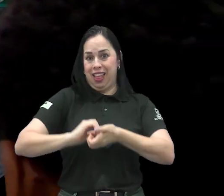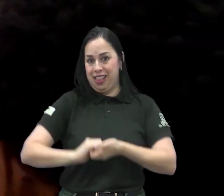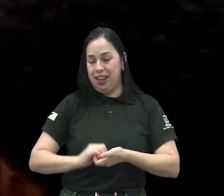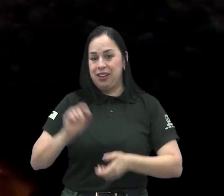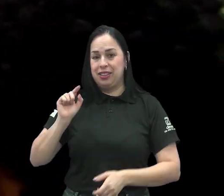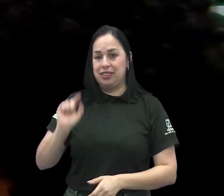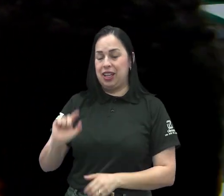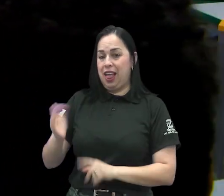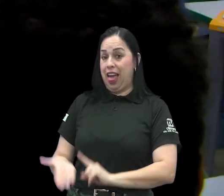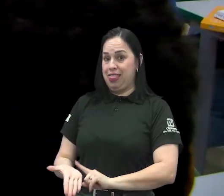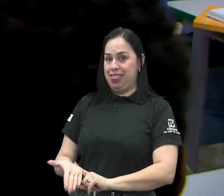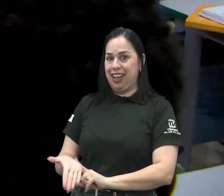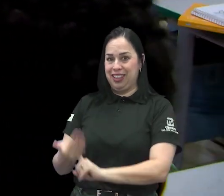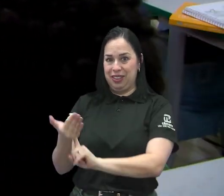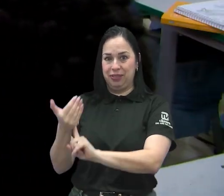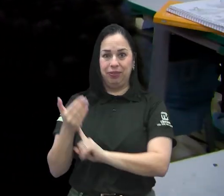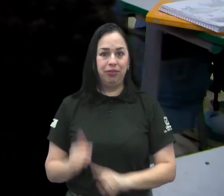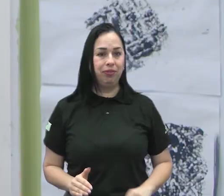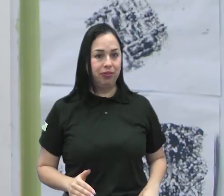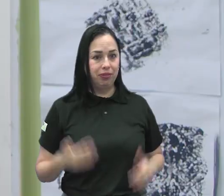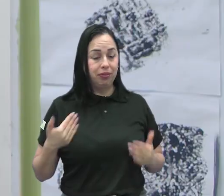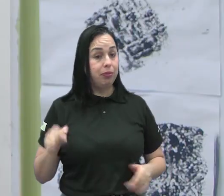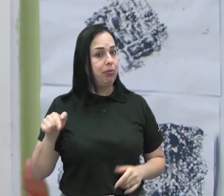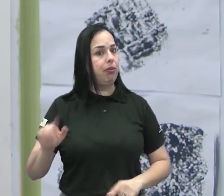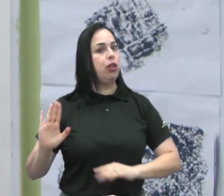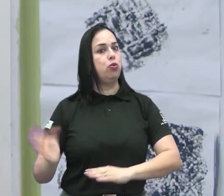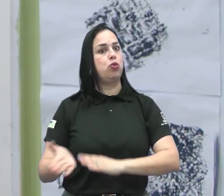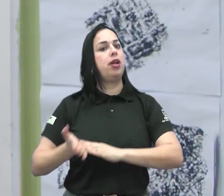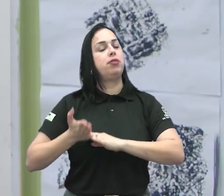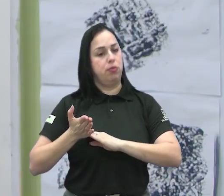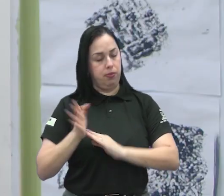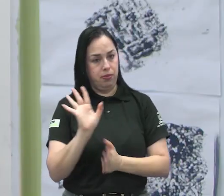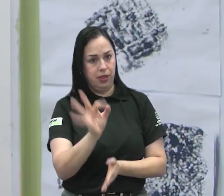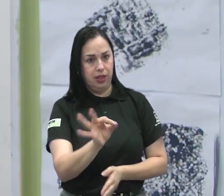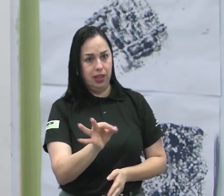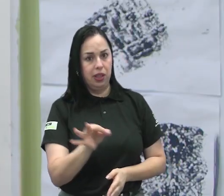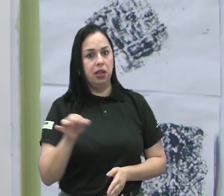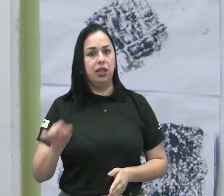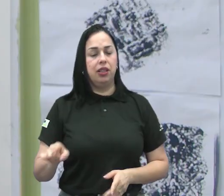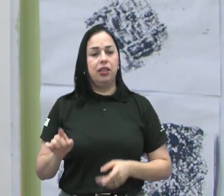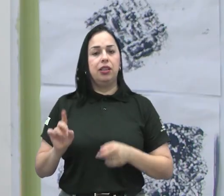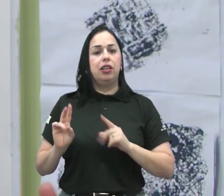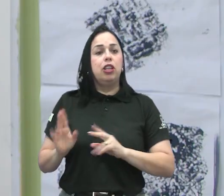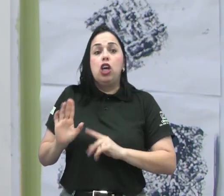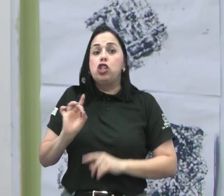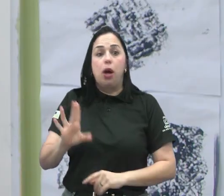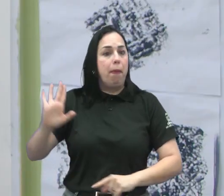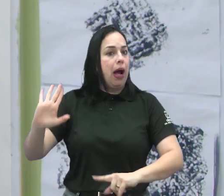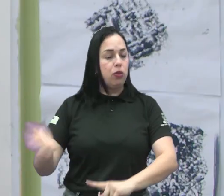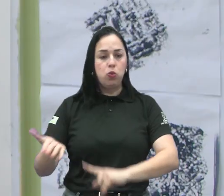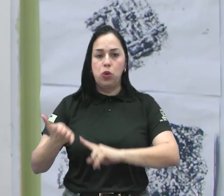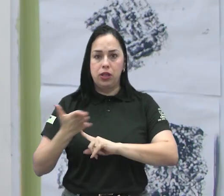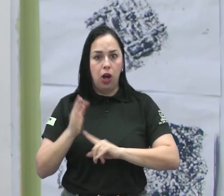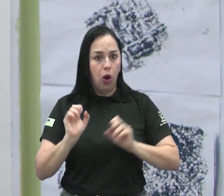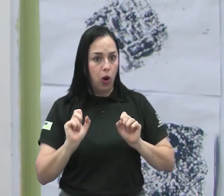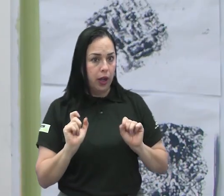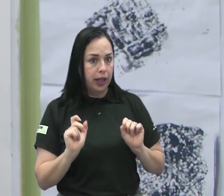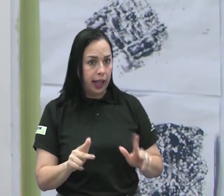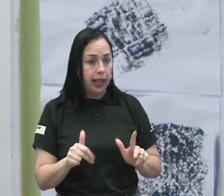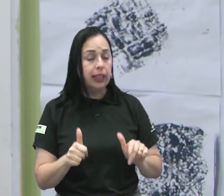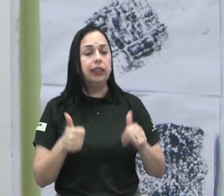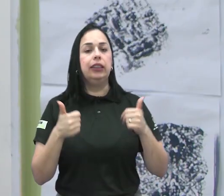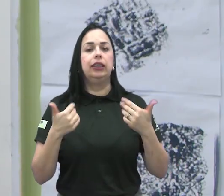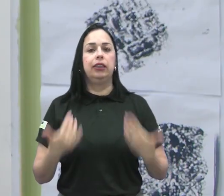de ensino: a tecnologia. Nos auxilia, né? Ela está para nos auxiliar, tá